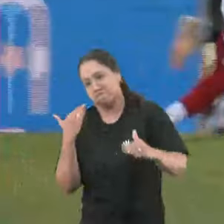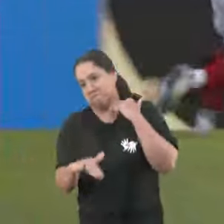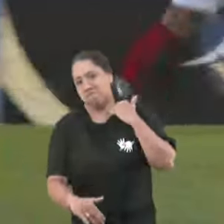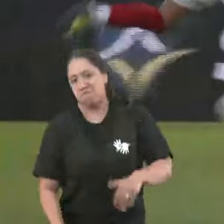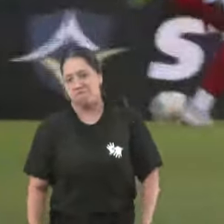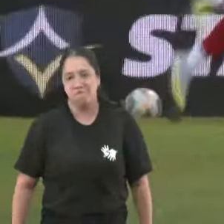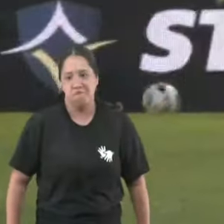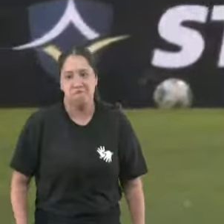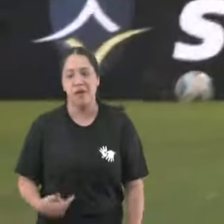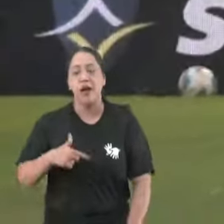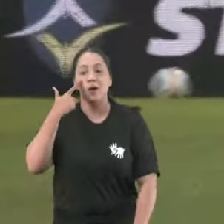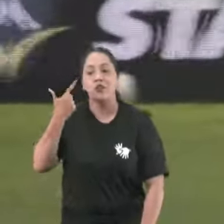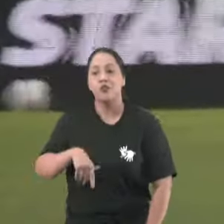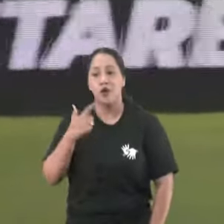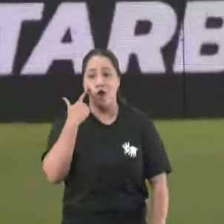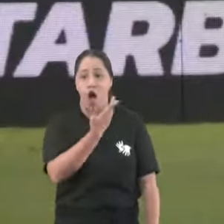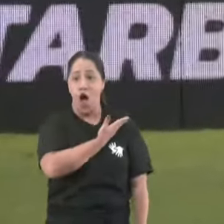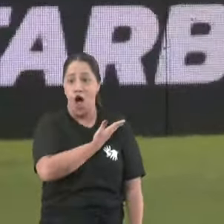vamos ver a repetição, ó.